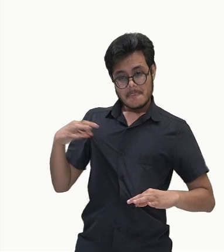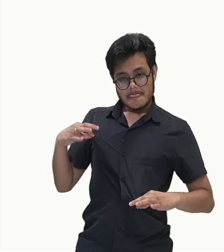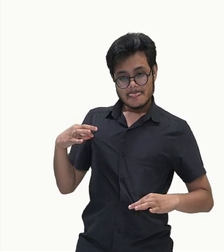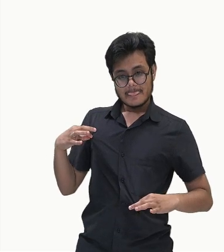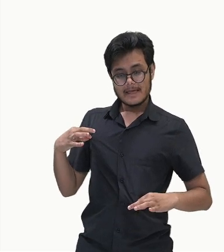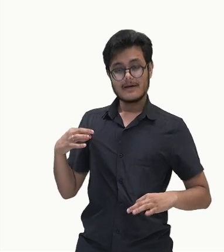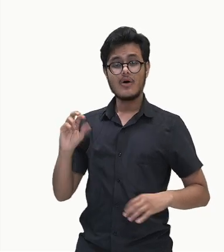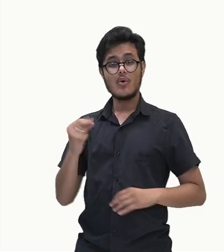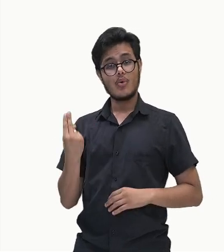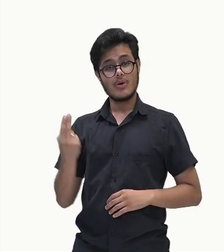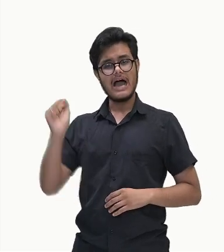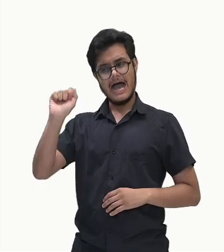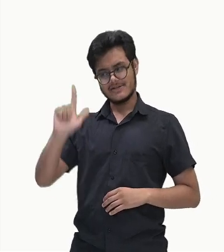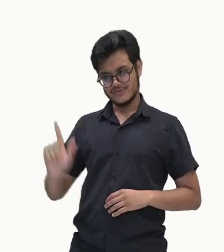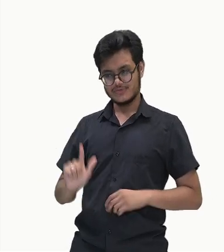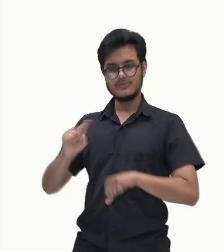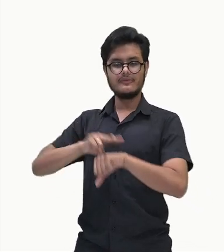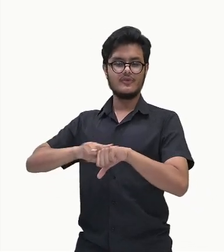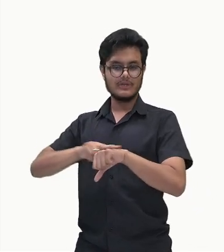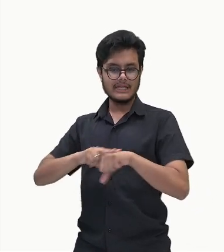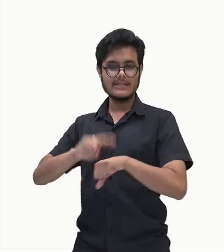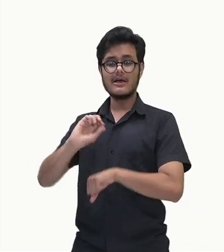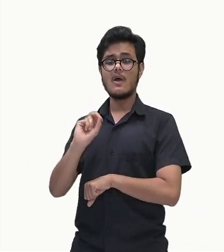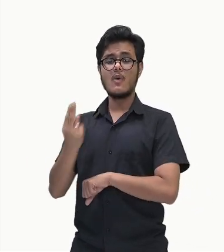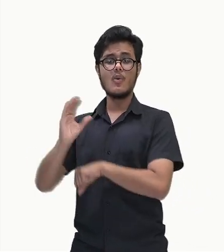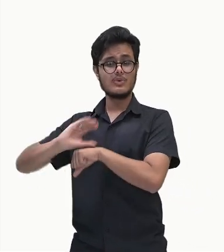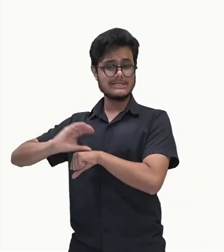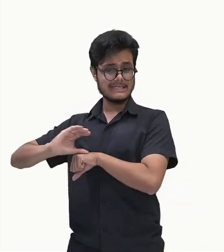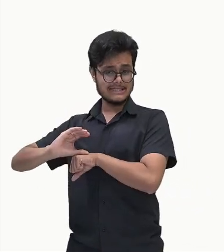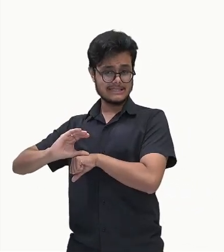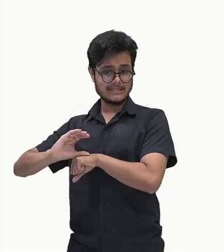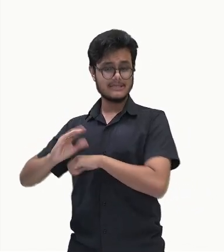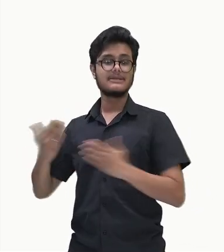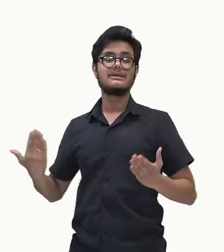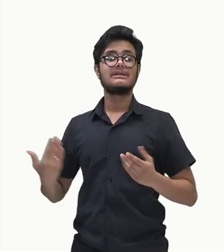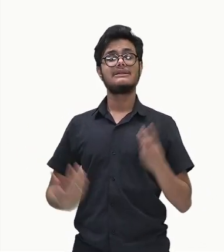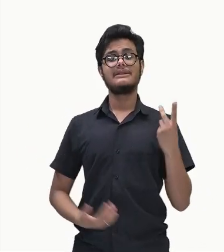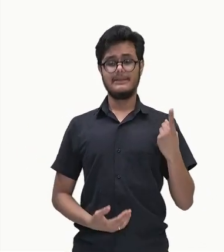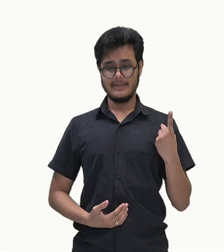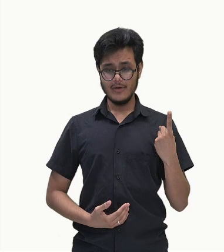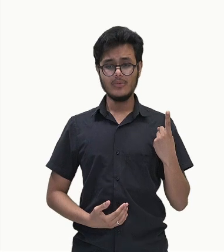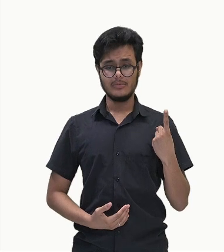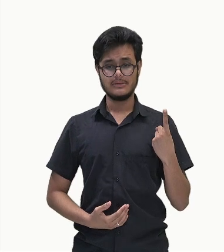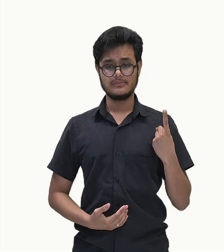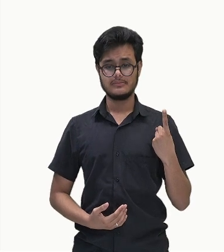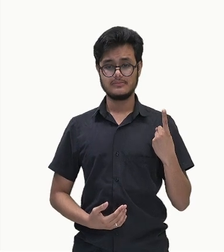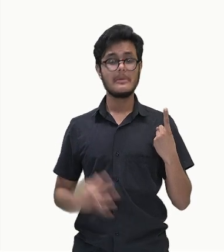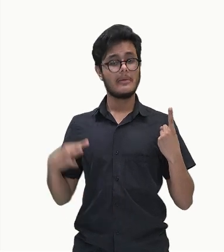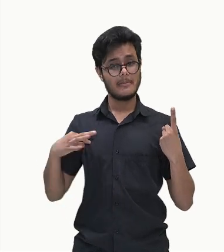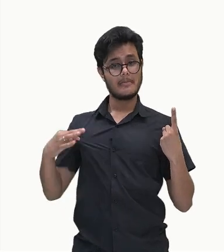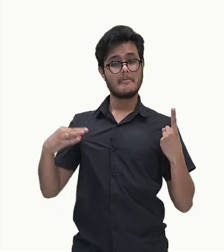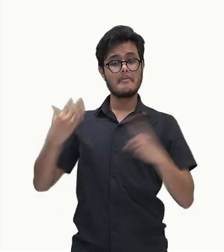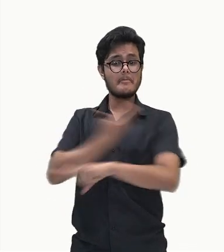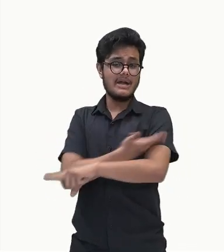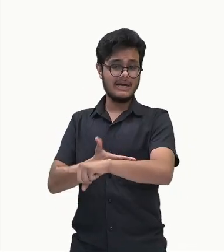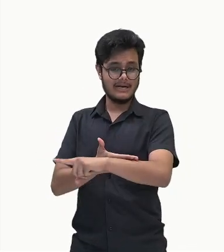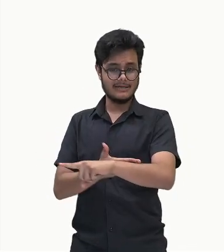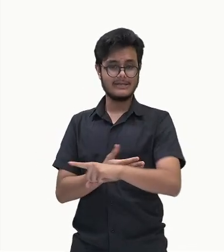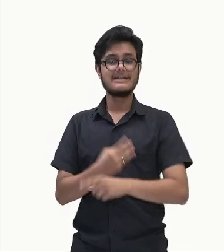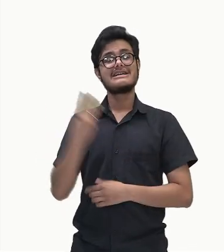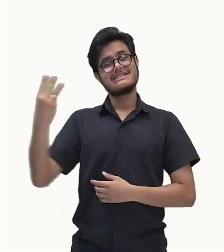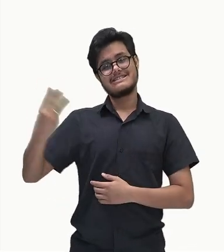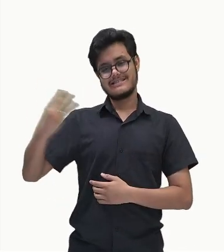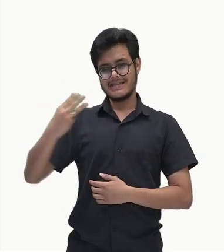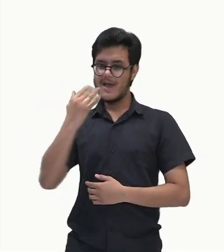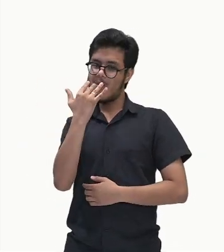violeta ou cinza então ela vai ter uma opção de blusa que é a Branca com três